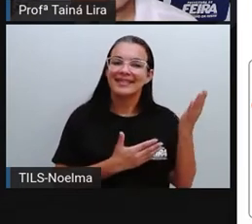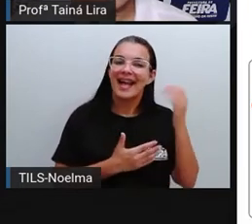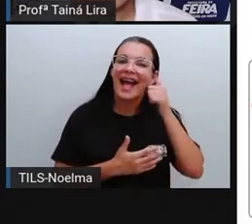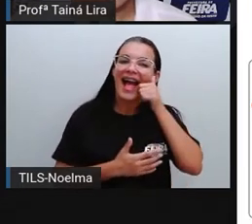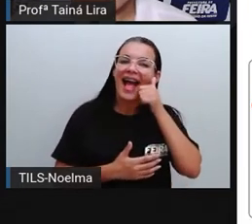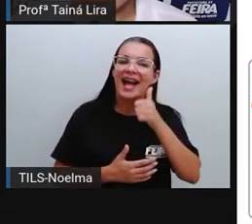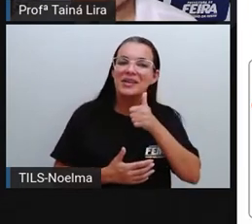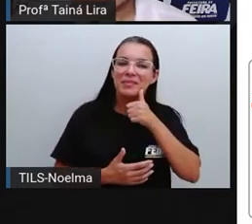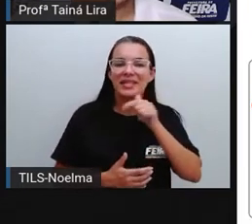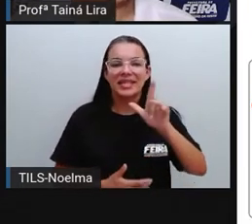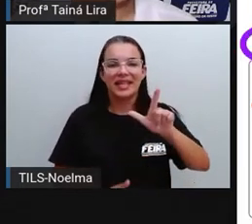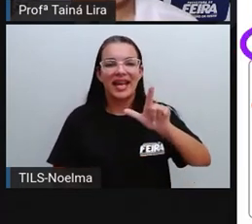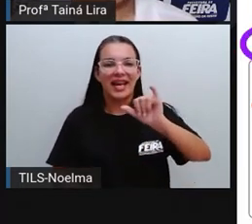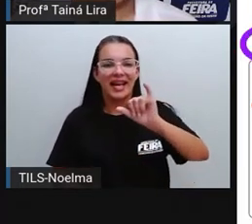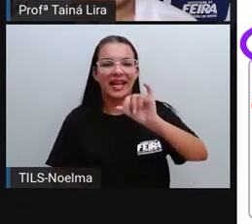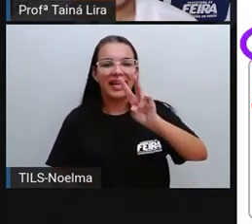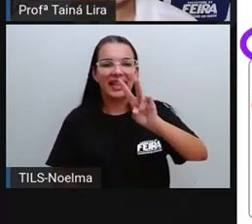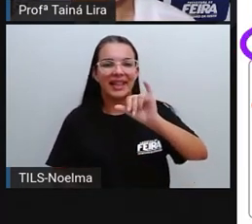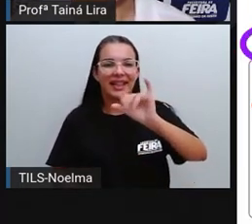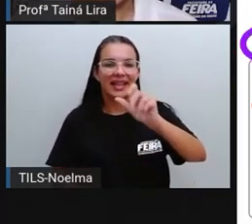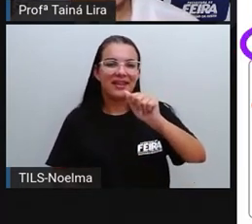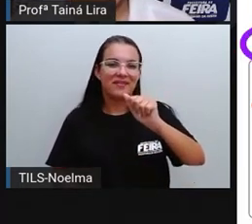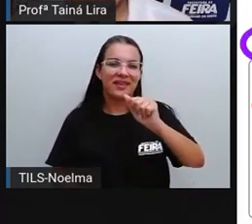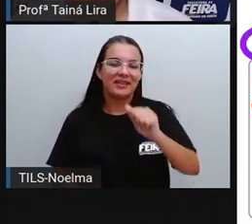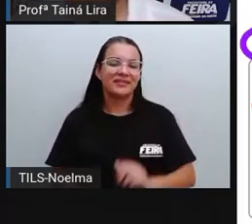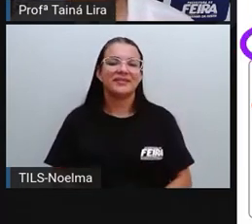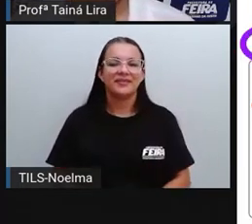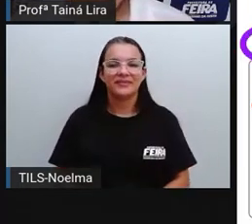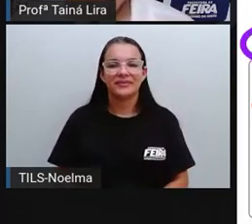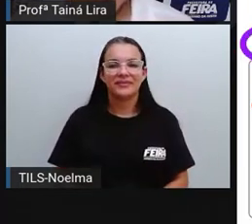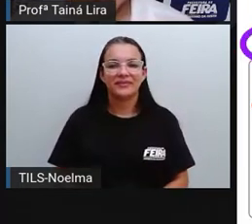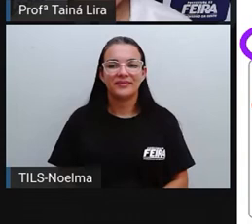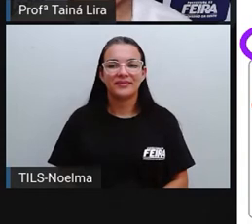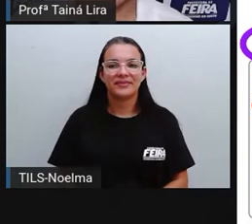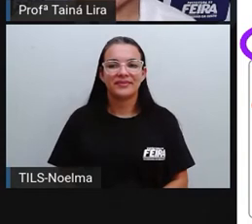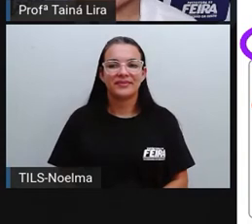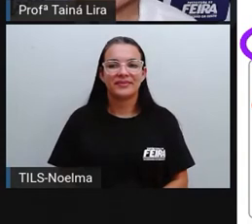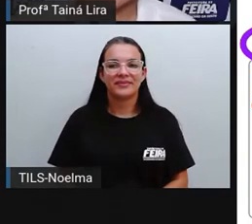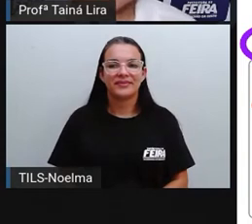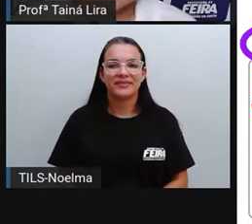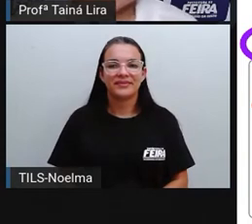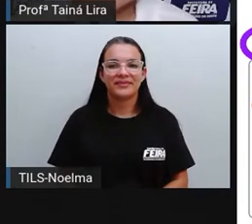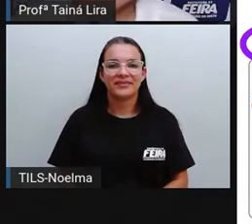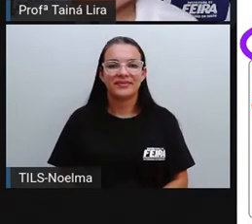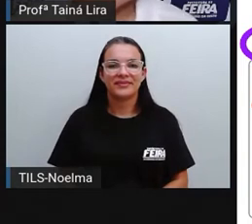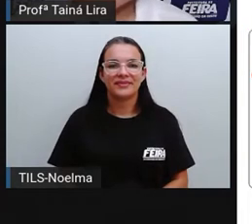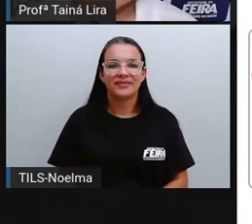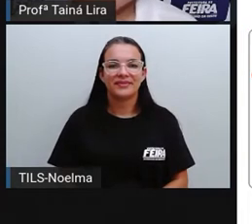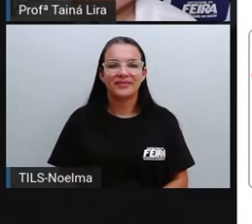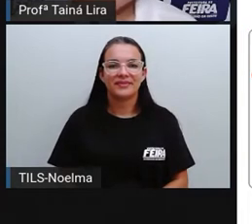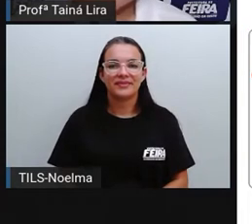Então, quem ganhou, ó, foi Lívia, tá bom?